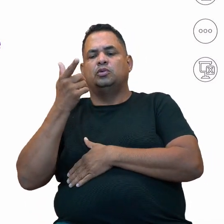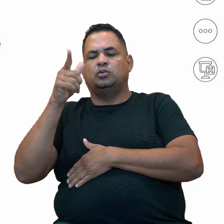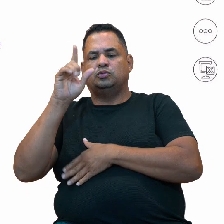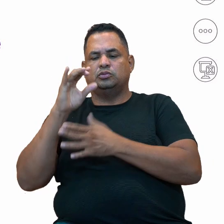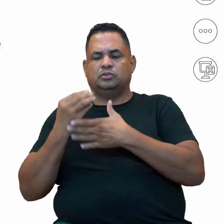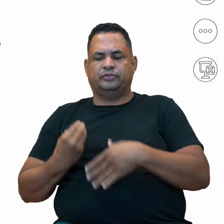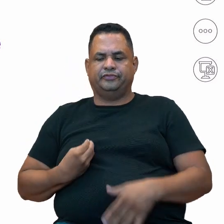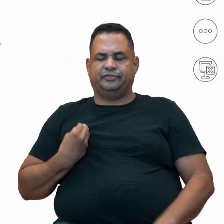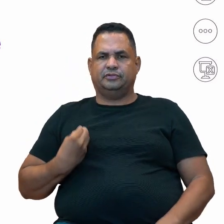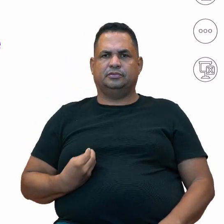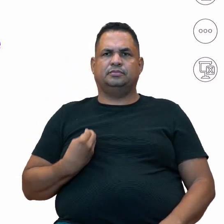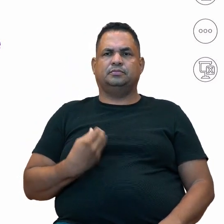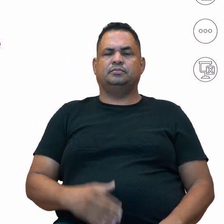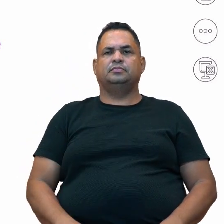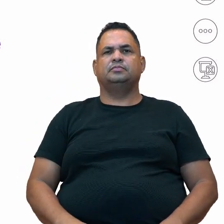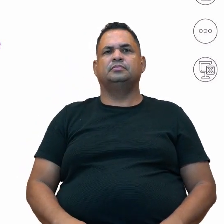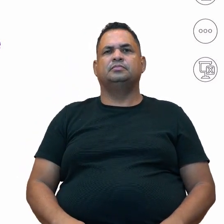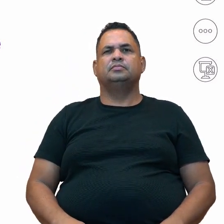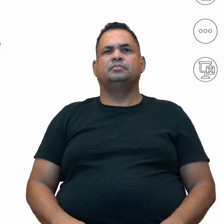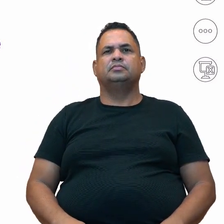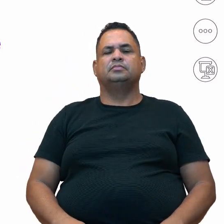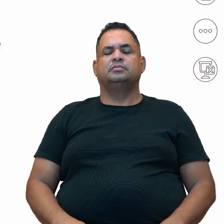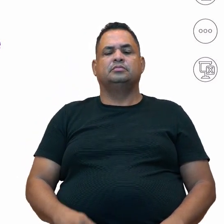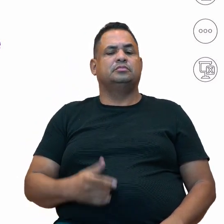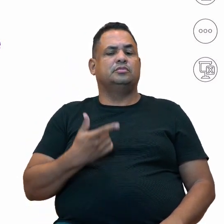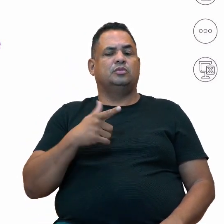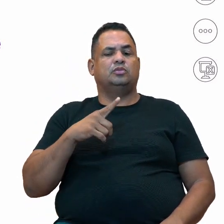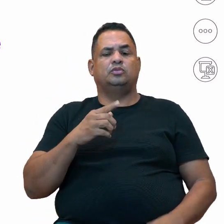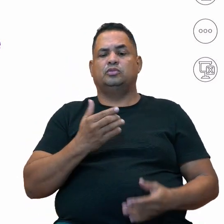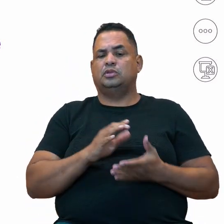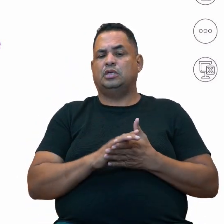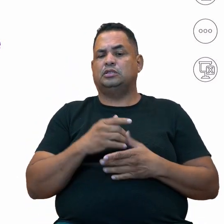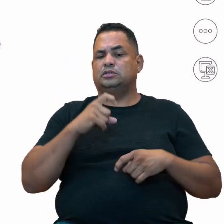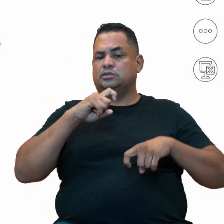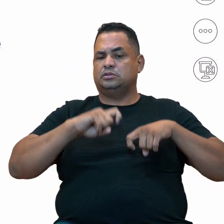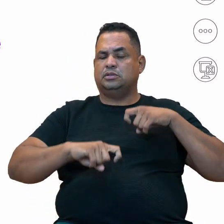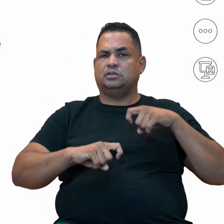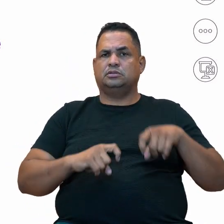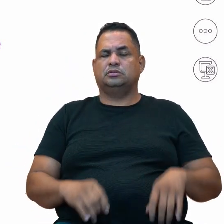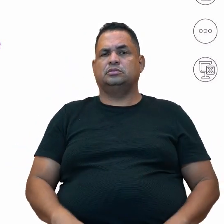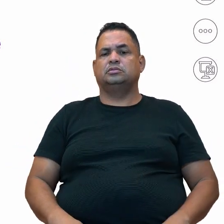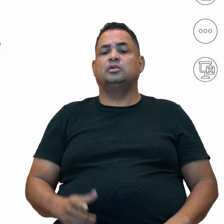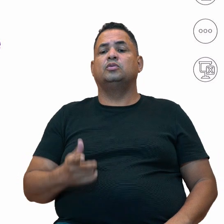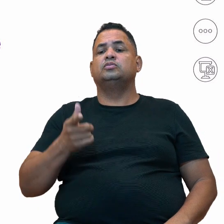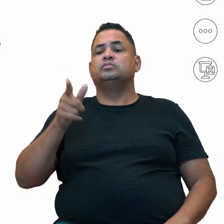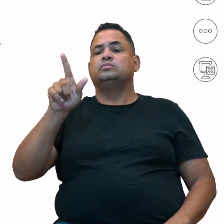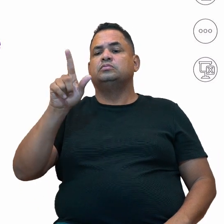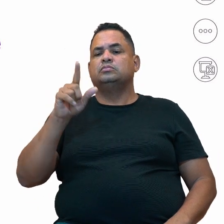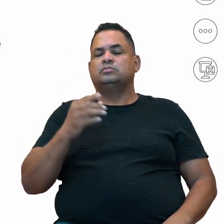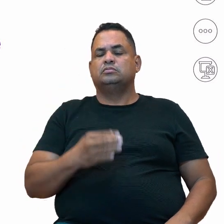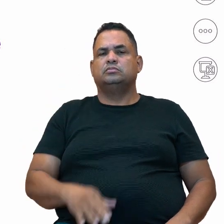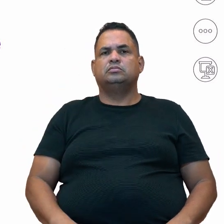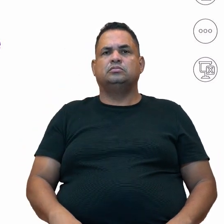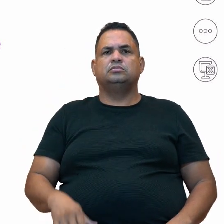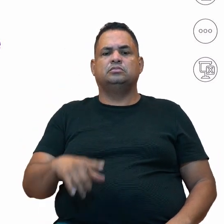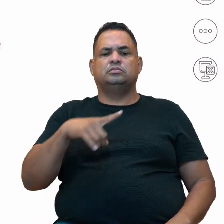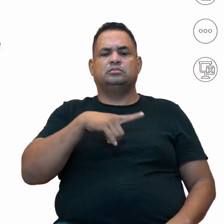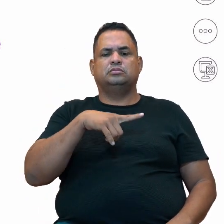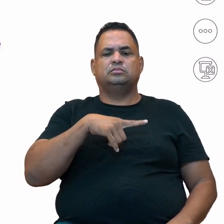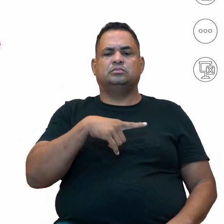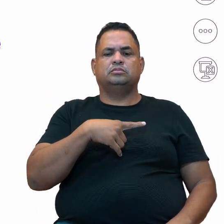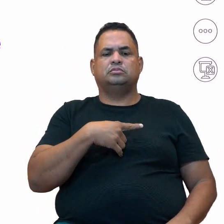sozinho. Reprodução assexuada, que a gente vai já ver. Ou mais organismos, no caso, quando você tem